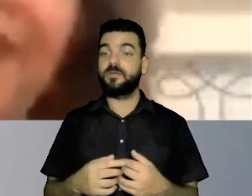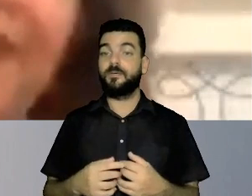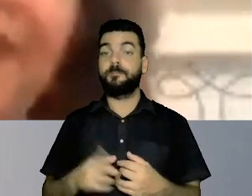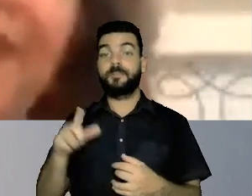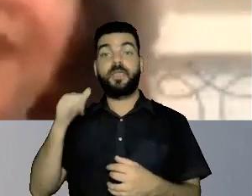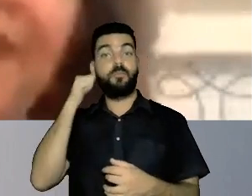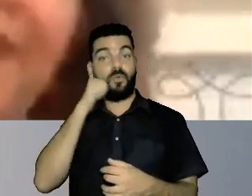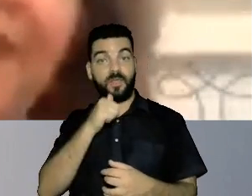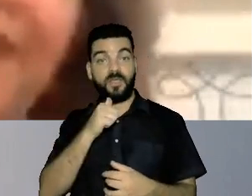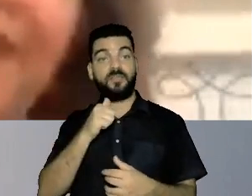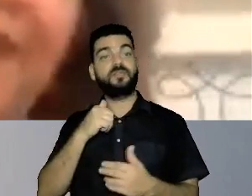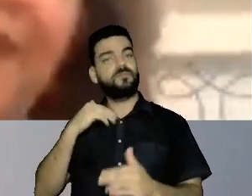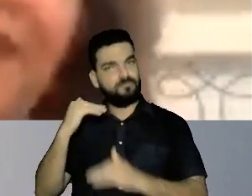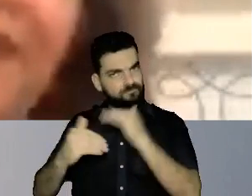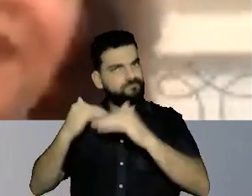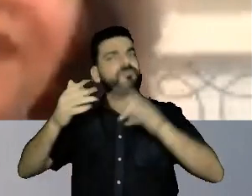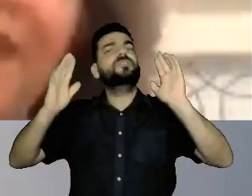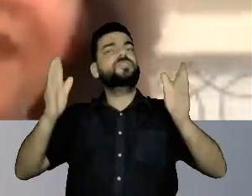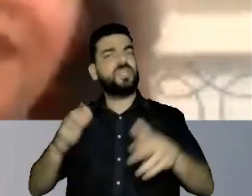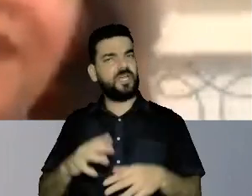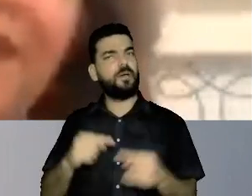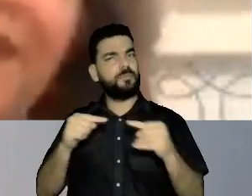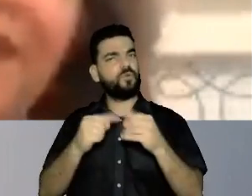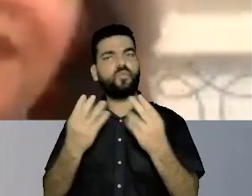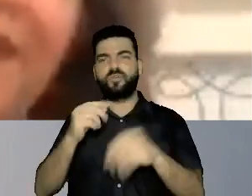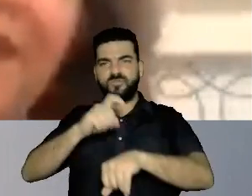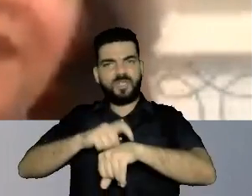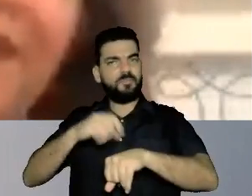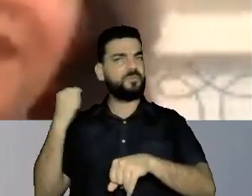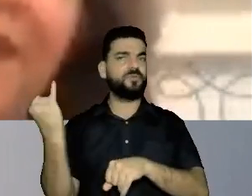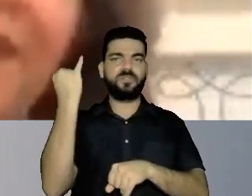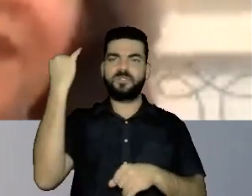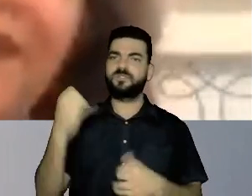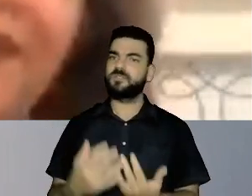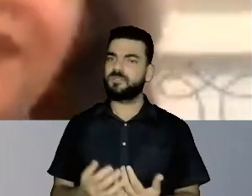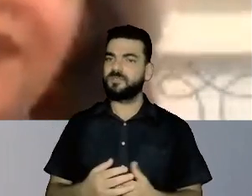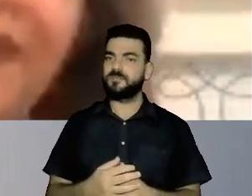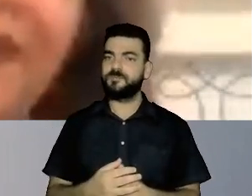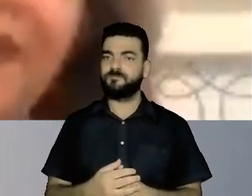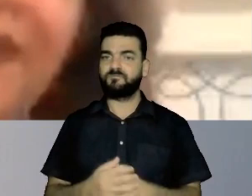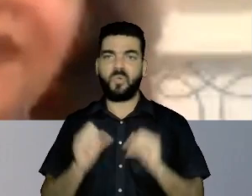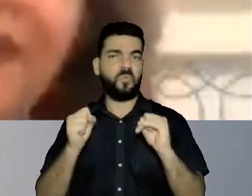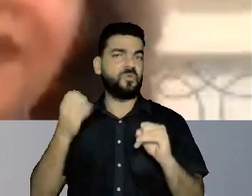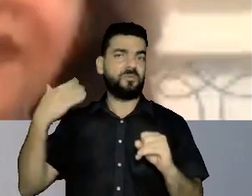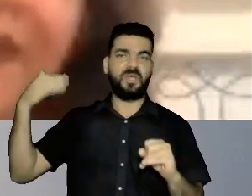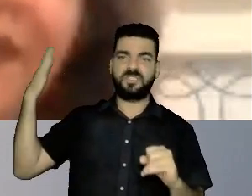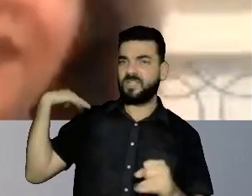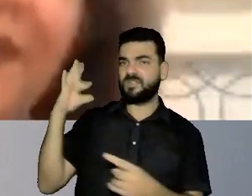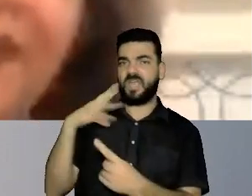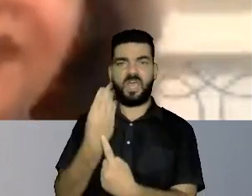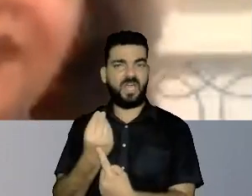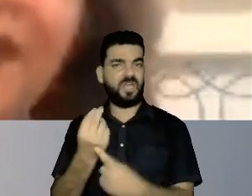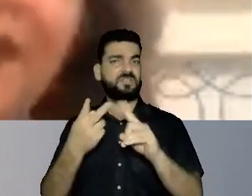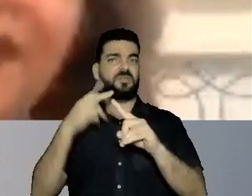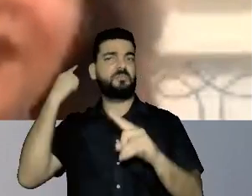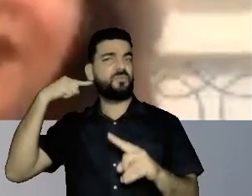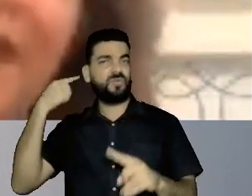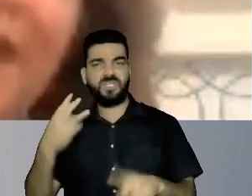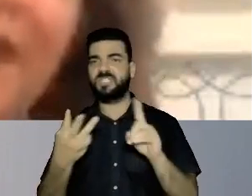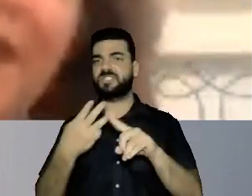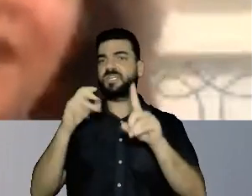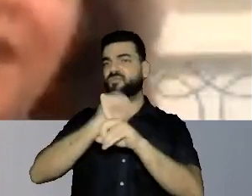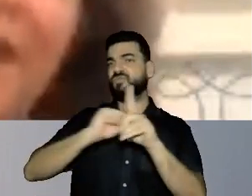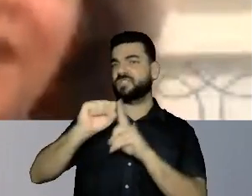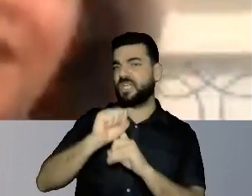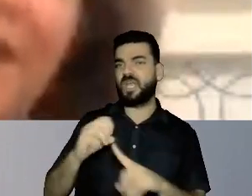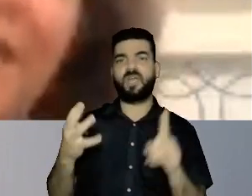para justamente marcar esse lugar. Né? Mulheres tiveram presença